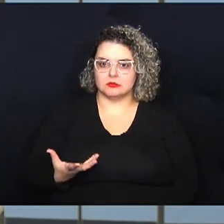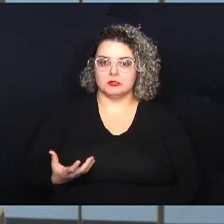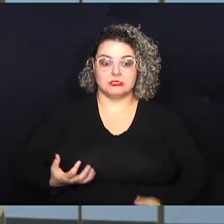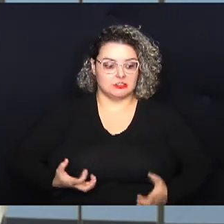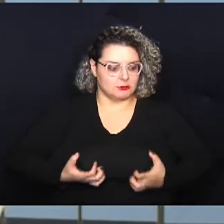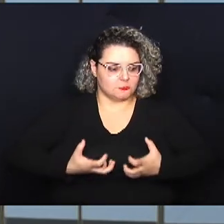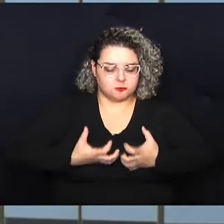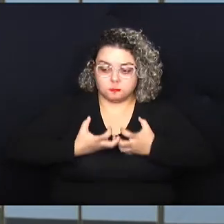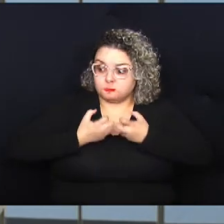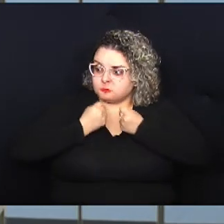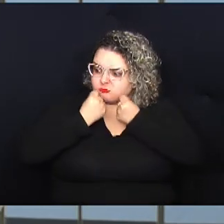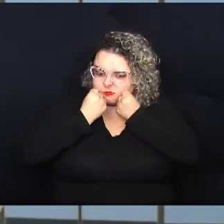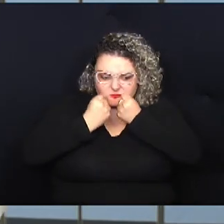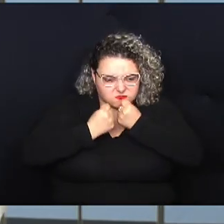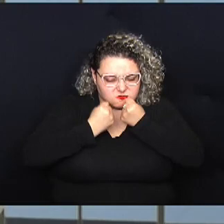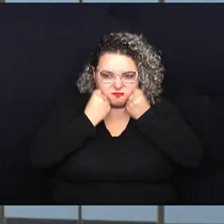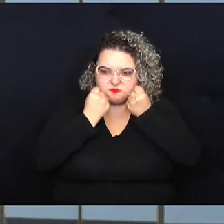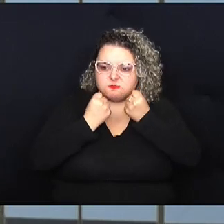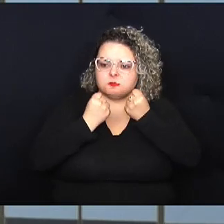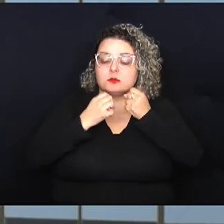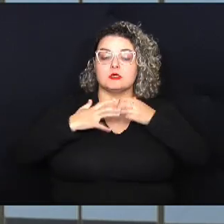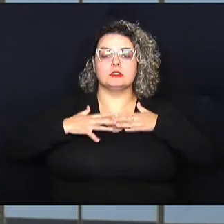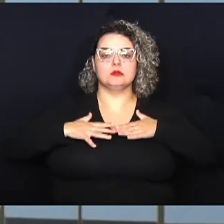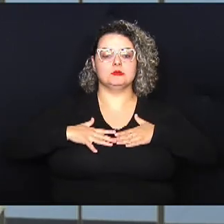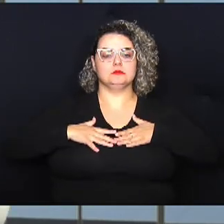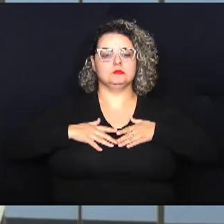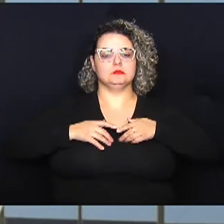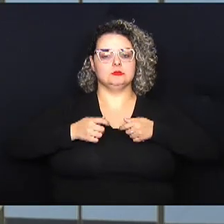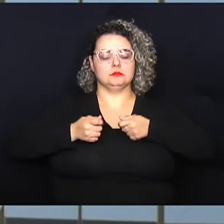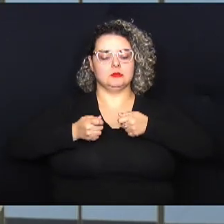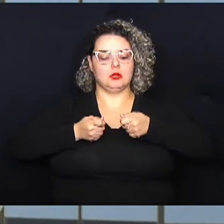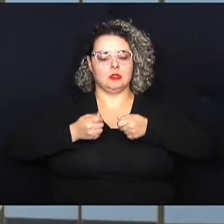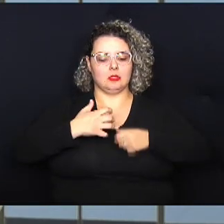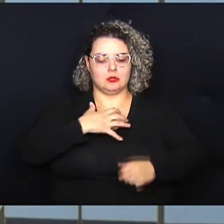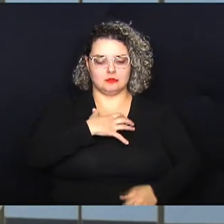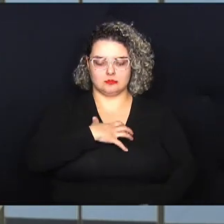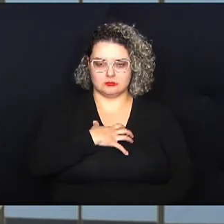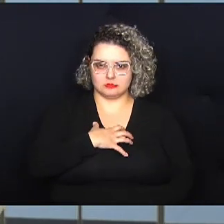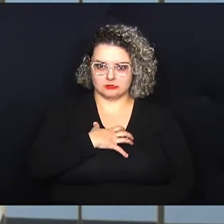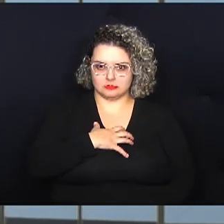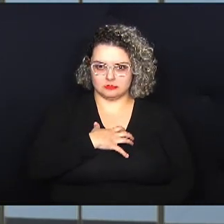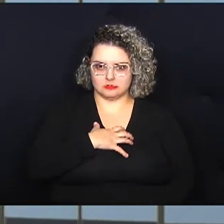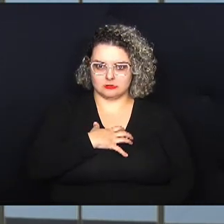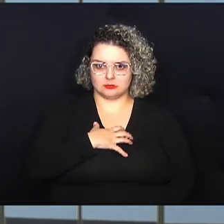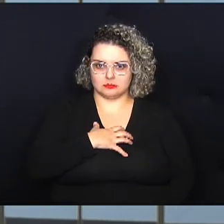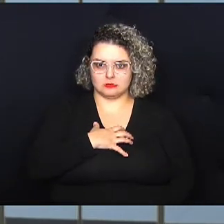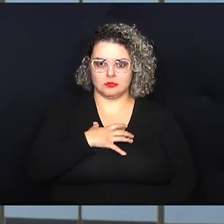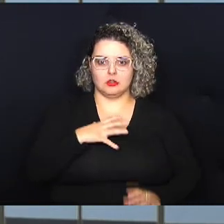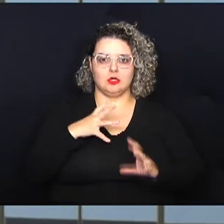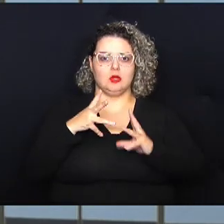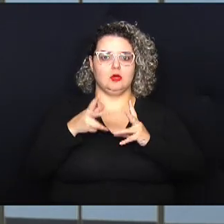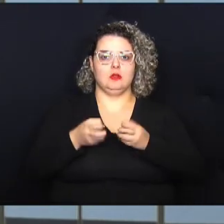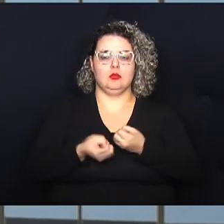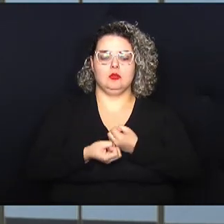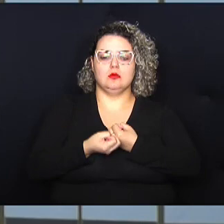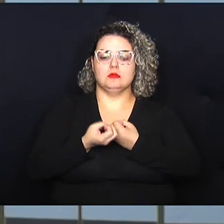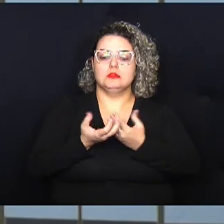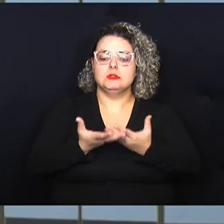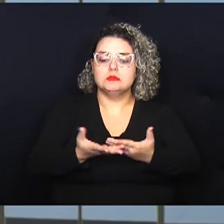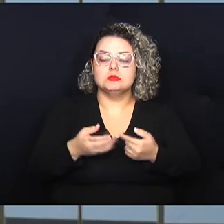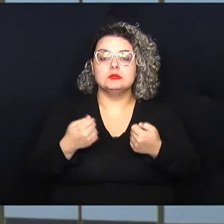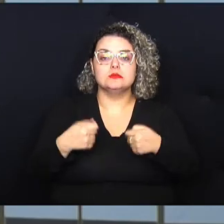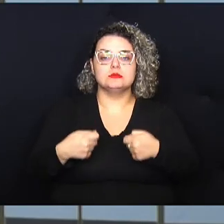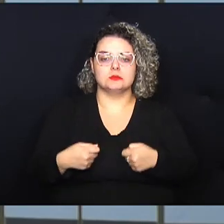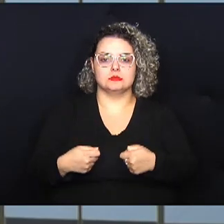Eu estou fervendo, eu estou borbulhando, mas aquilo eu controlo as minhas emoções e eu coloco tudo que eu preciso para